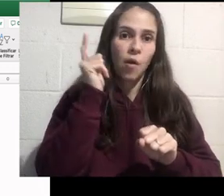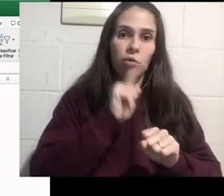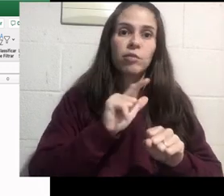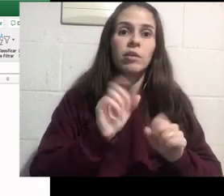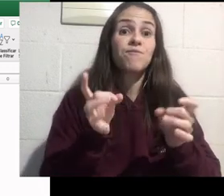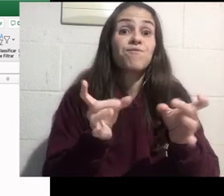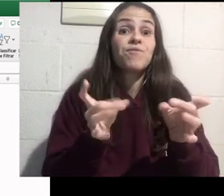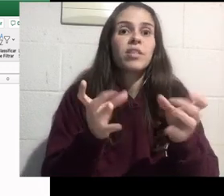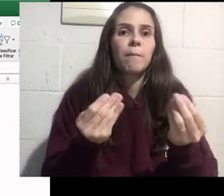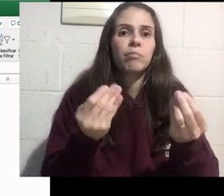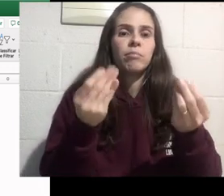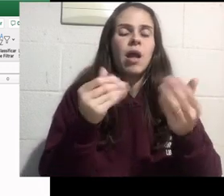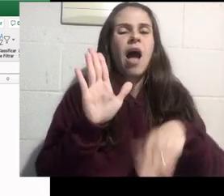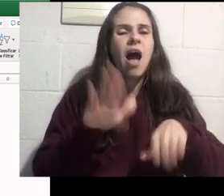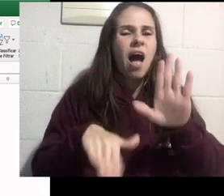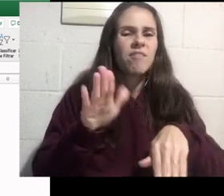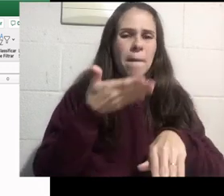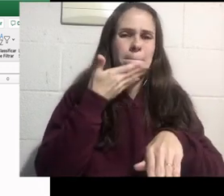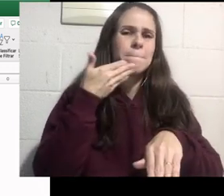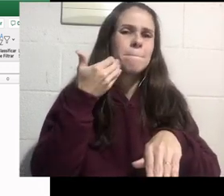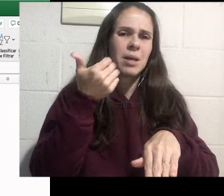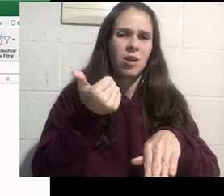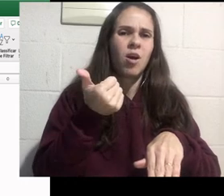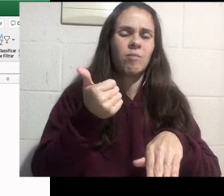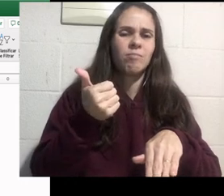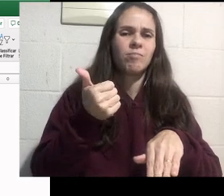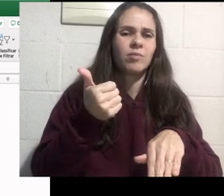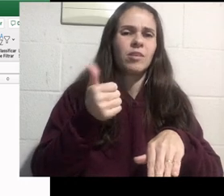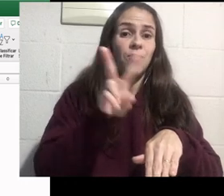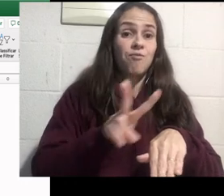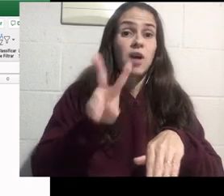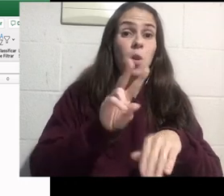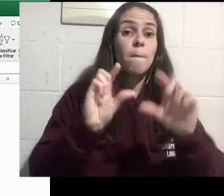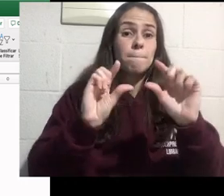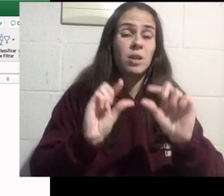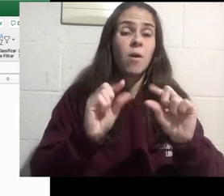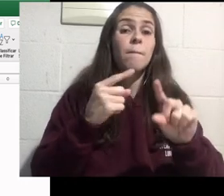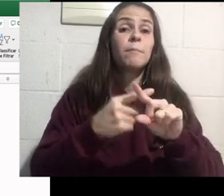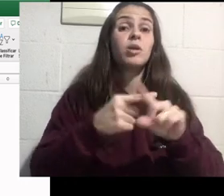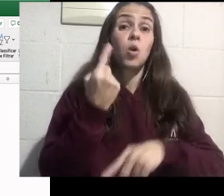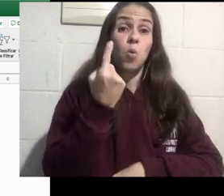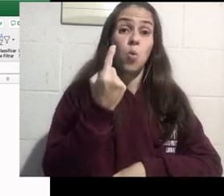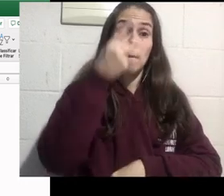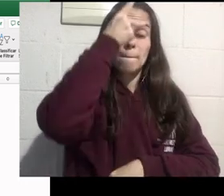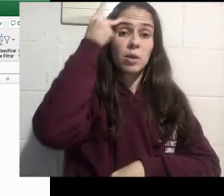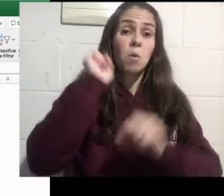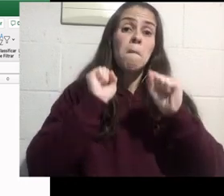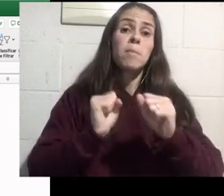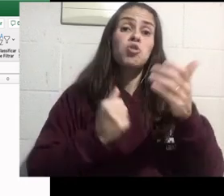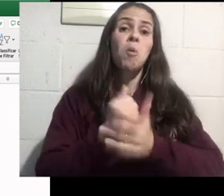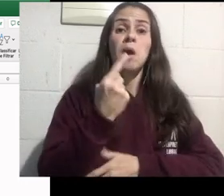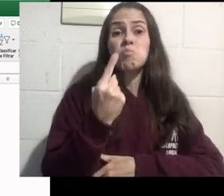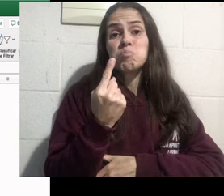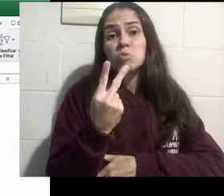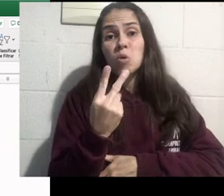tantas ações à venda. Às vezes é preferível aumentar a quantidade de ação e deixar um valor menor, porque uma pessoa pode comprar mais de uma